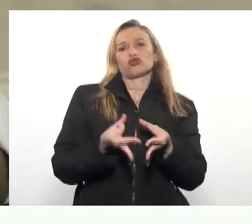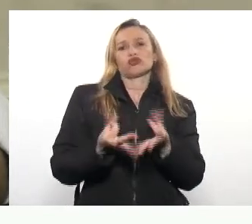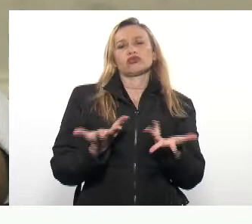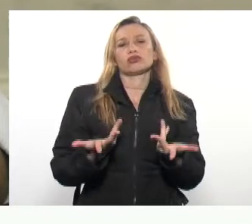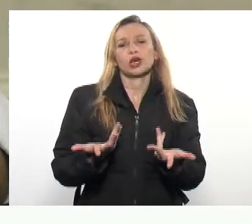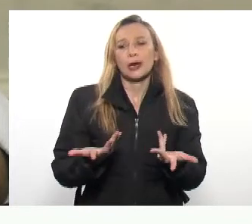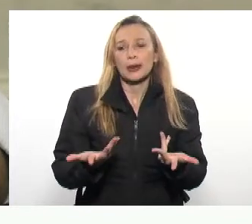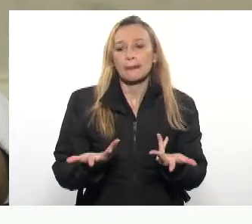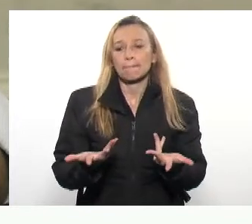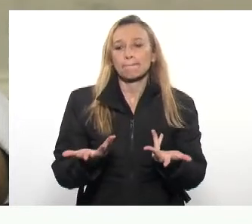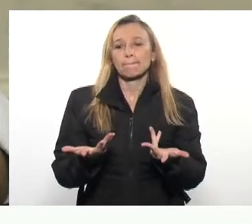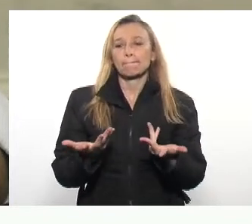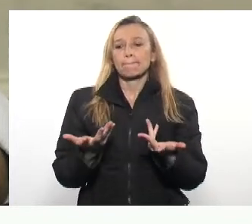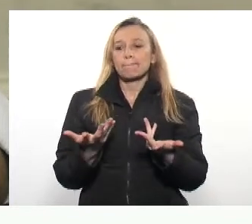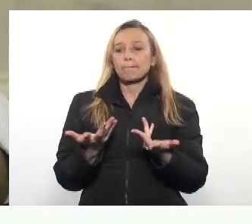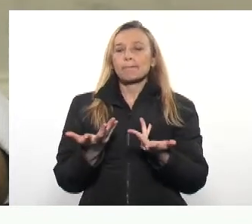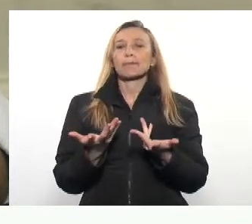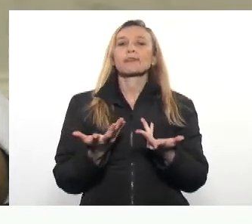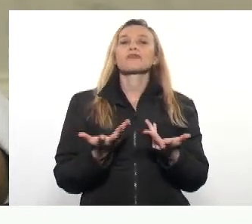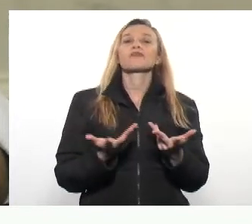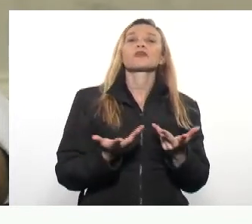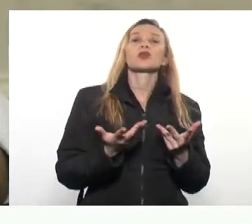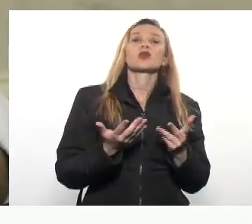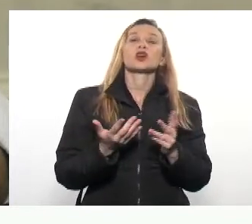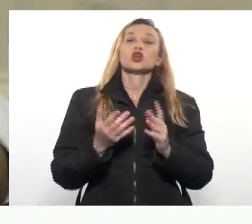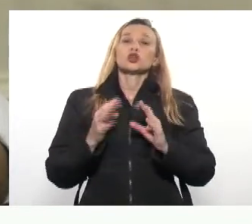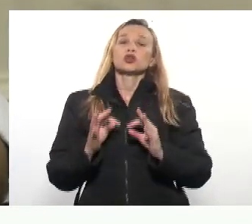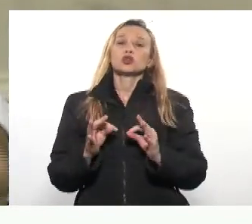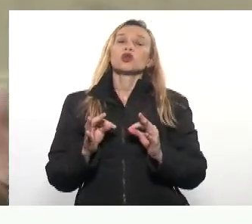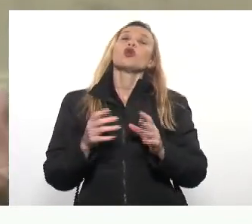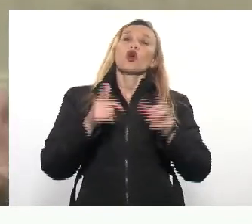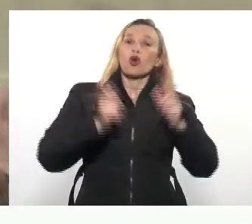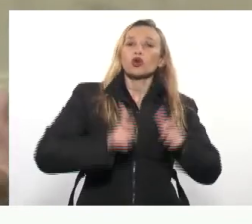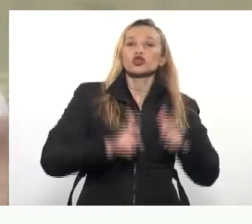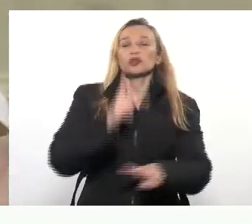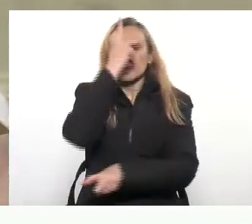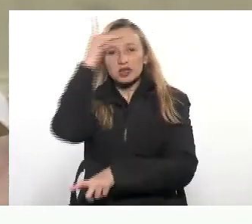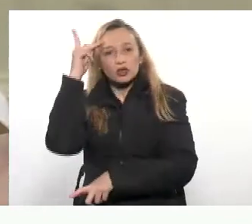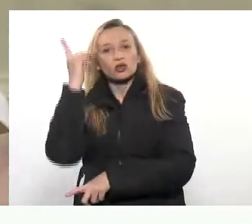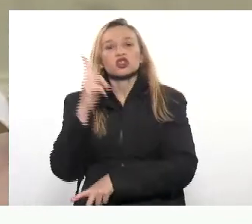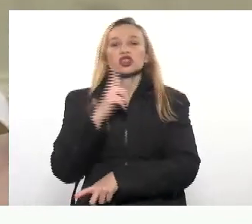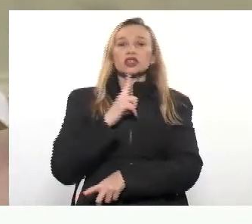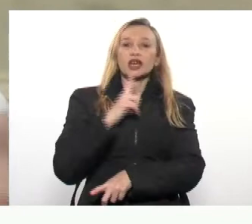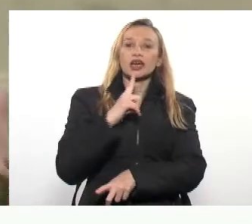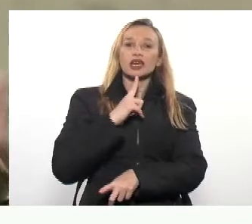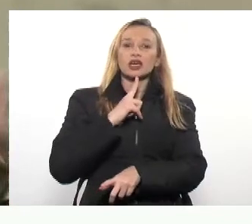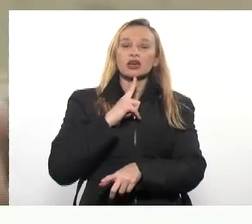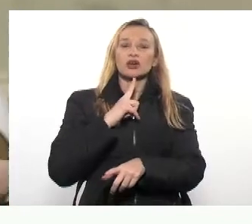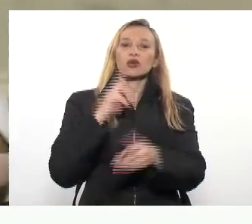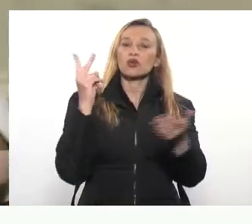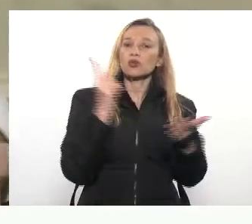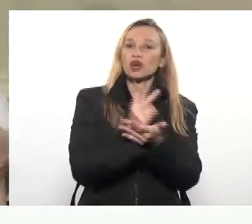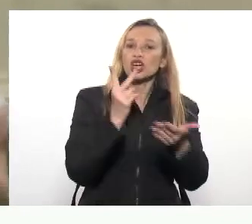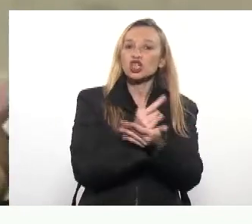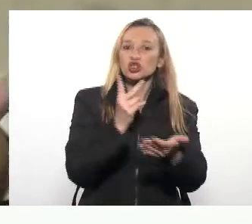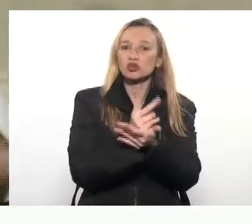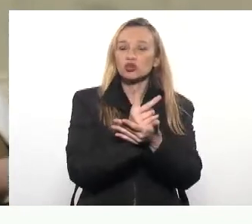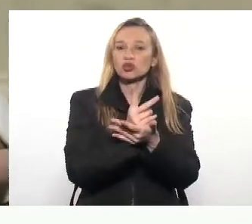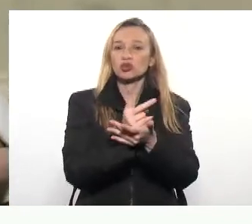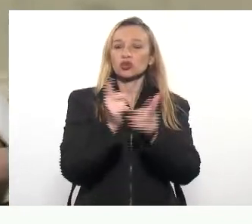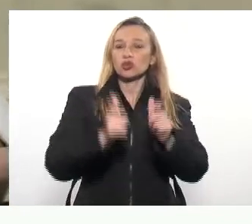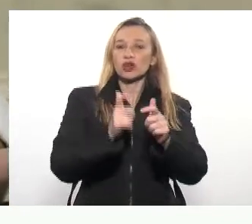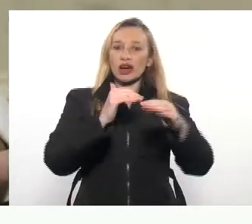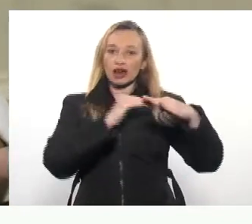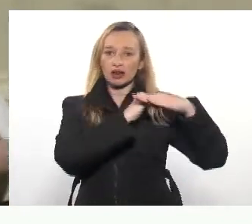né, estabelecendo um critério mais justo, onde pessoas que têm o mesmo patamar social, vivem no mesmo bairro, na